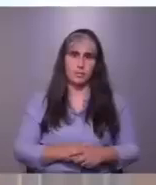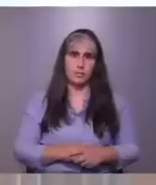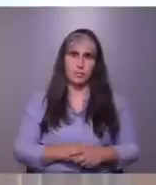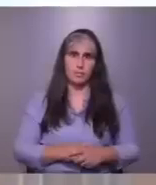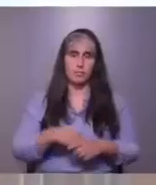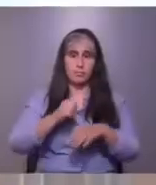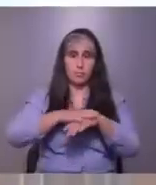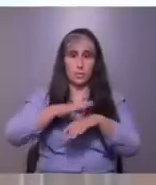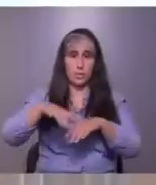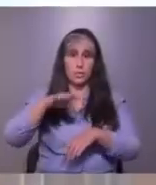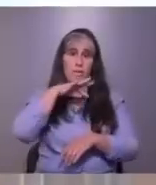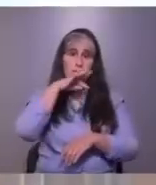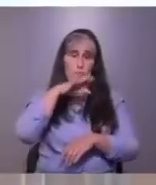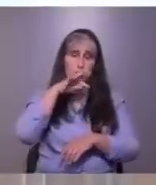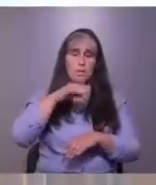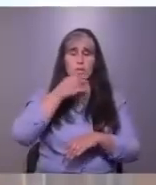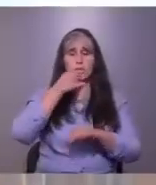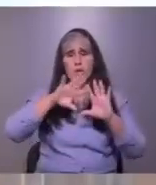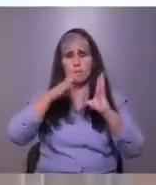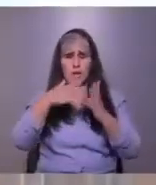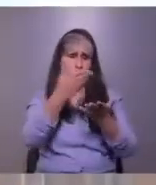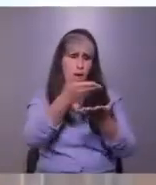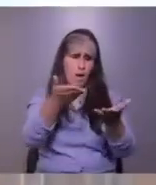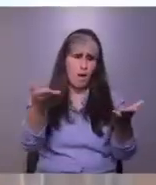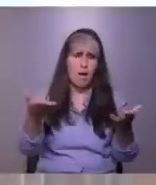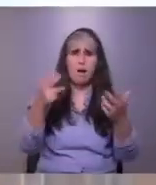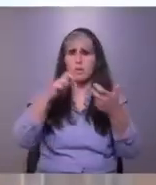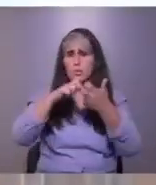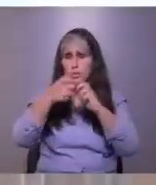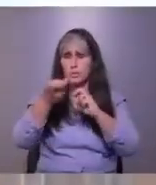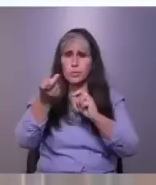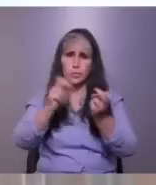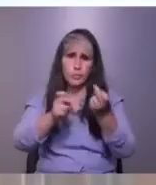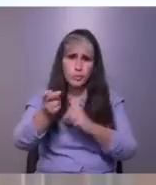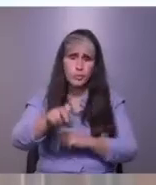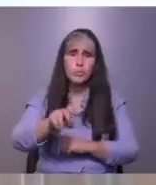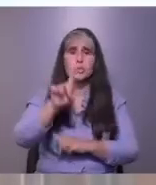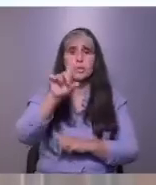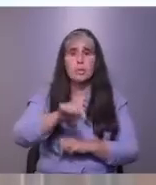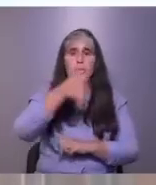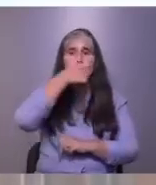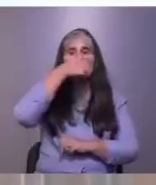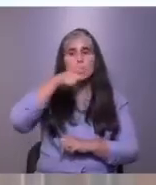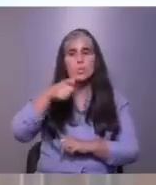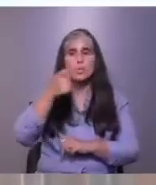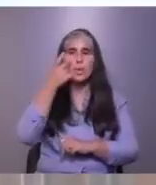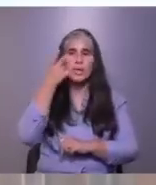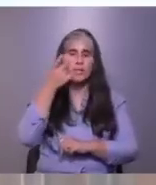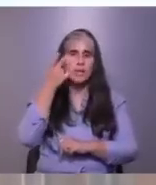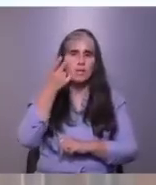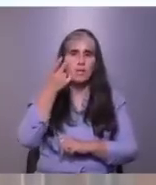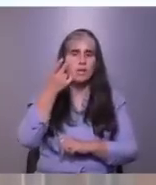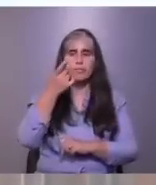Pelas famílias de toda a terra e seus problemas, pelos homens que vivem como